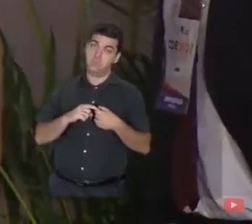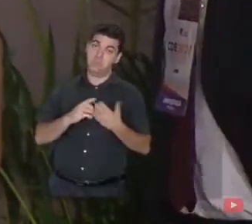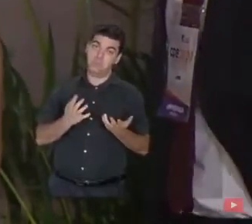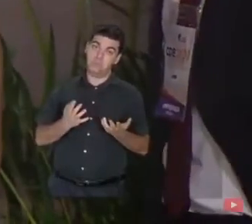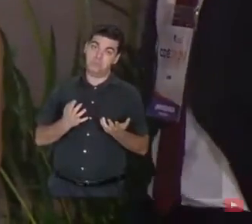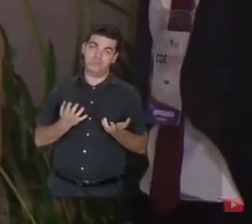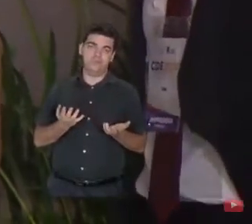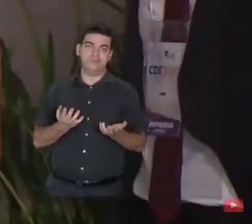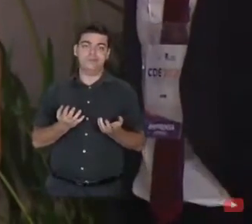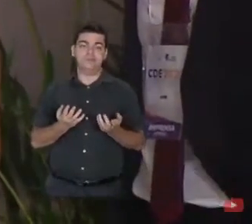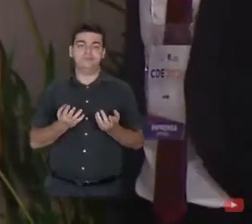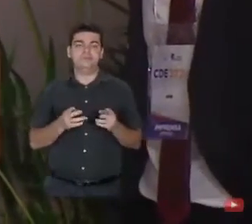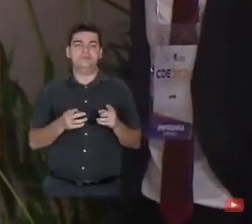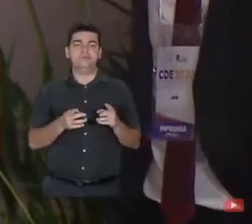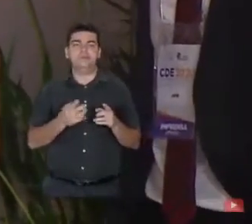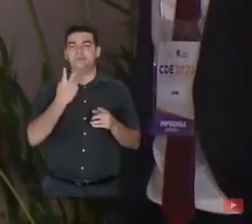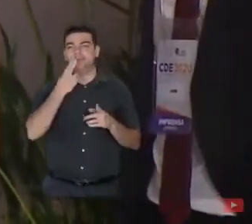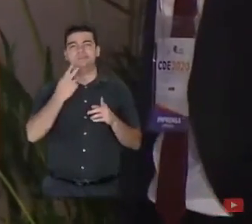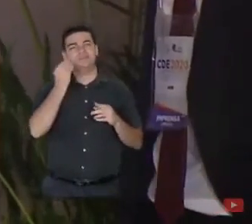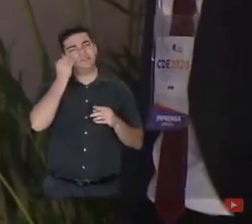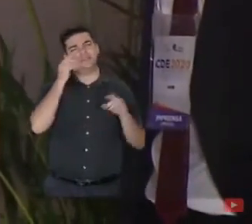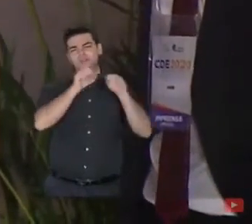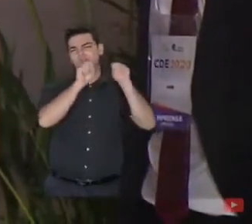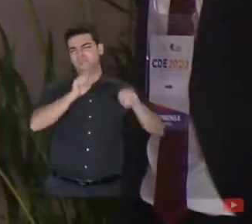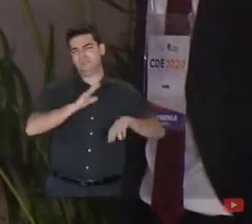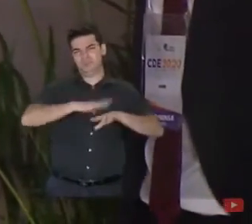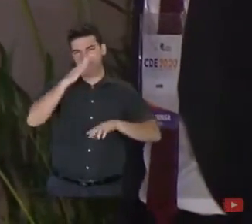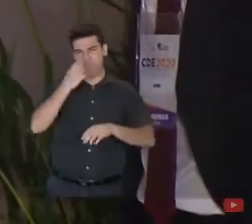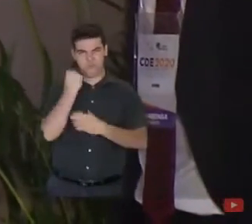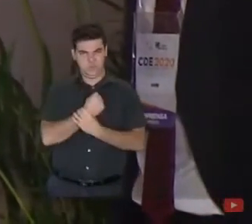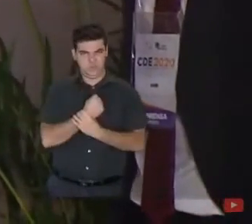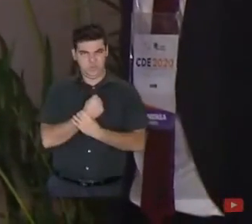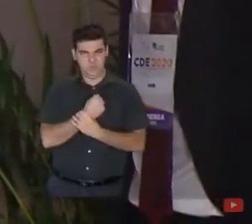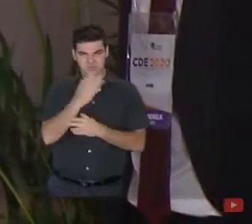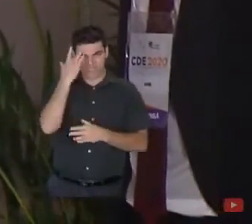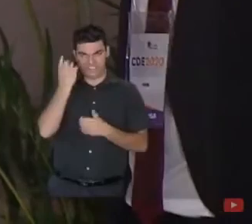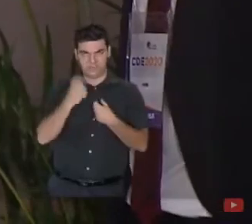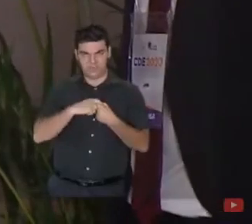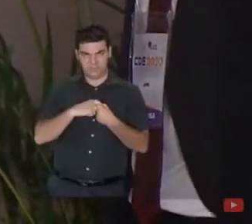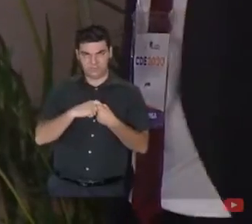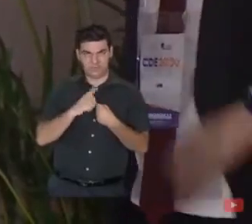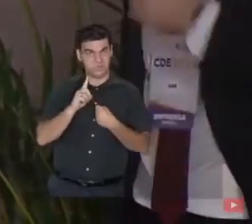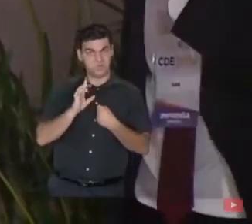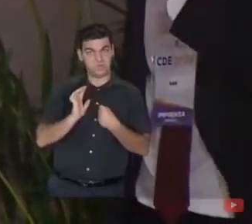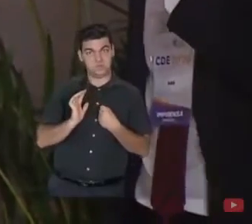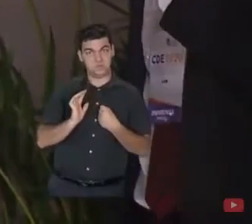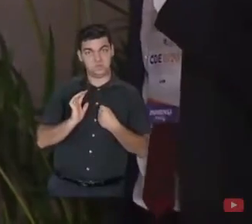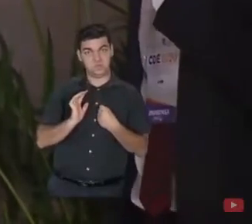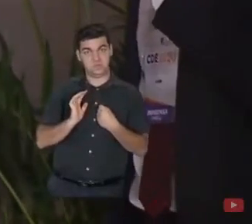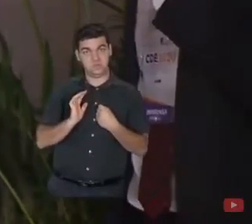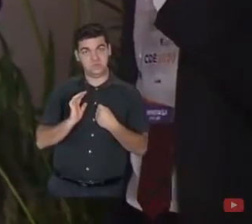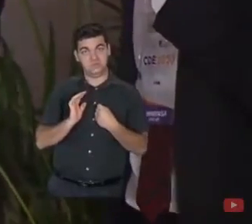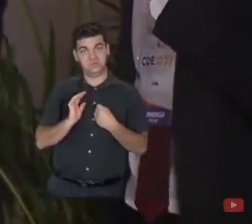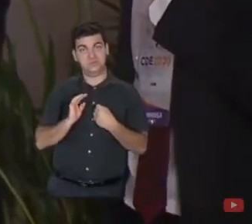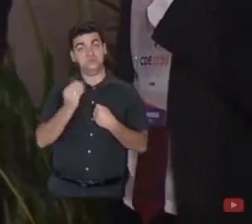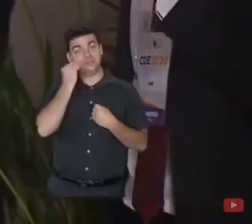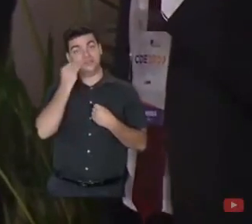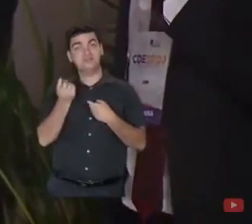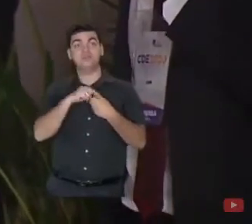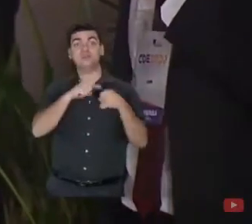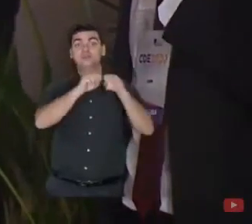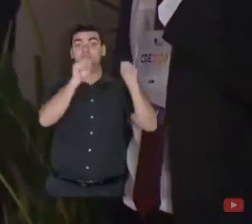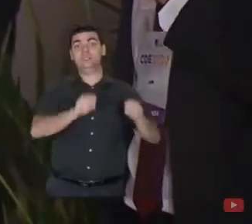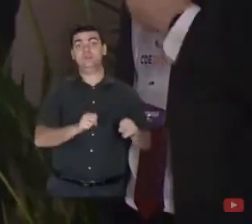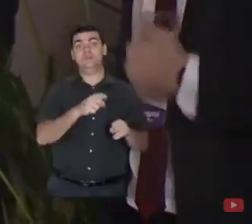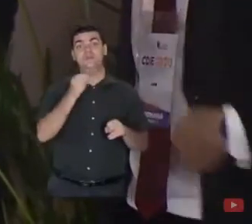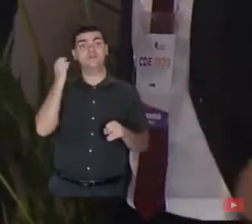como forma aí de deixar o sistema mais seguro. O senhor acha que isso tem algum fundamento, voltar à